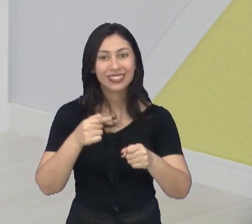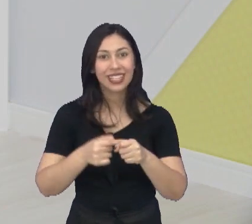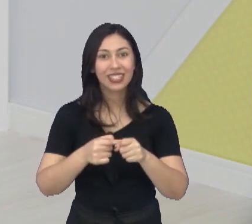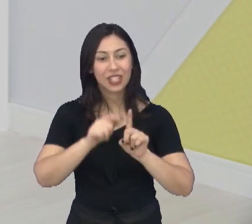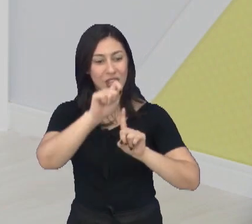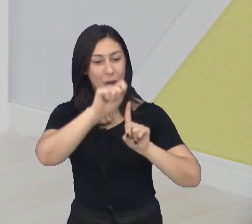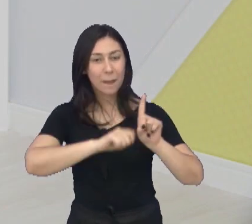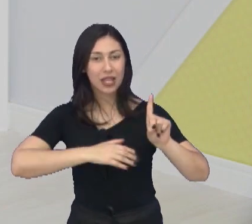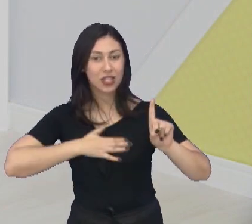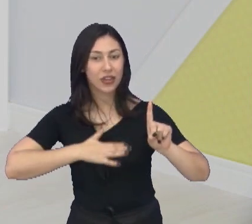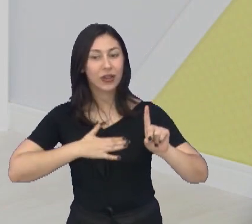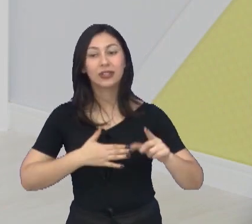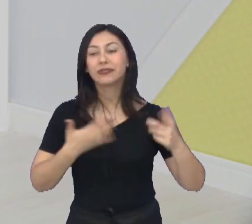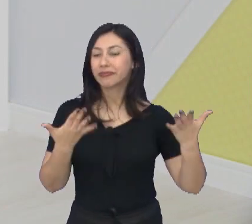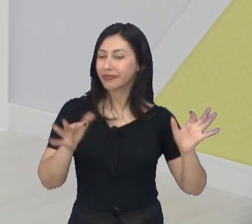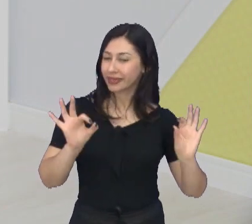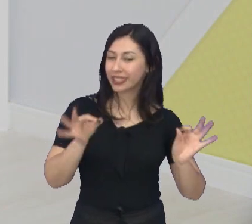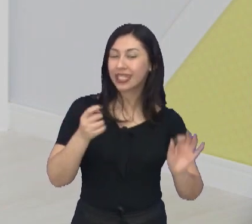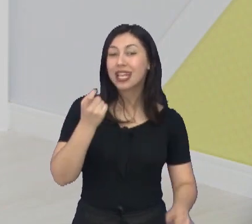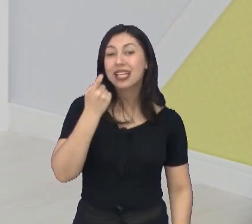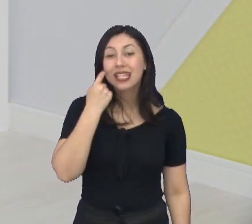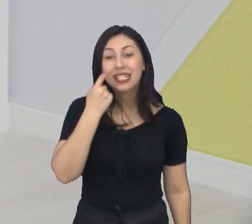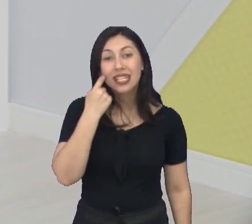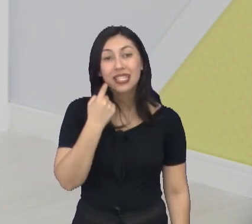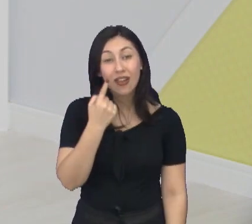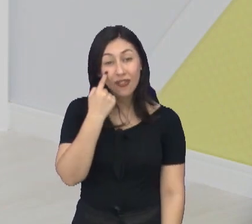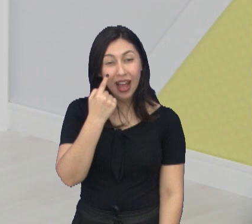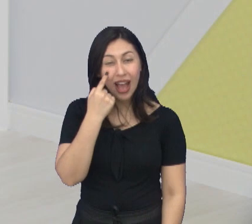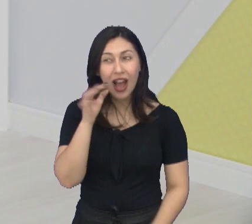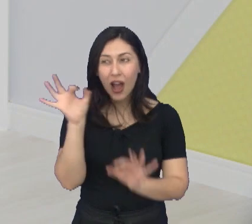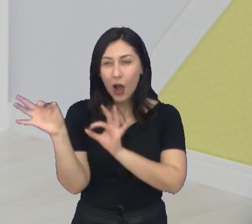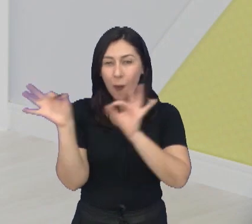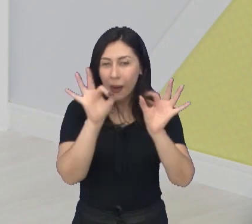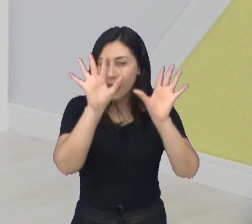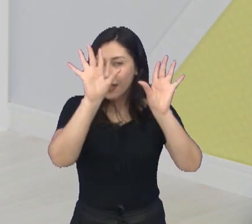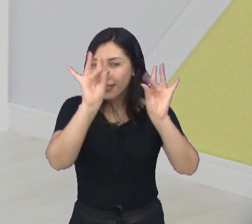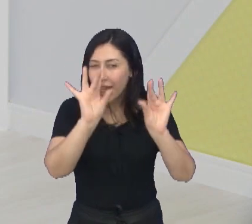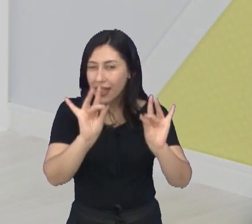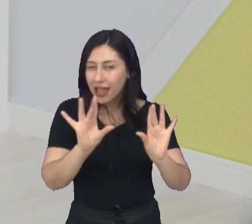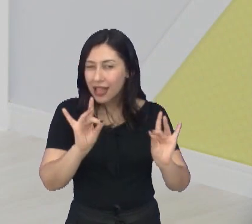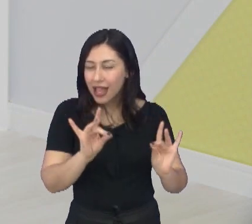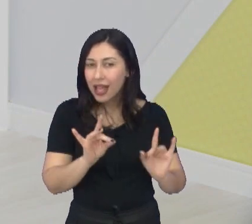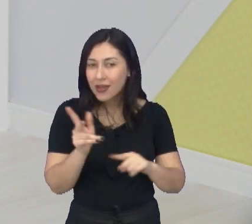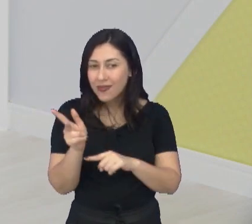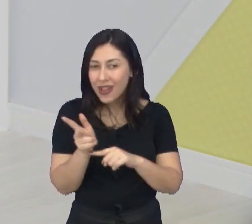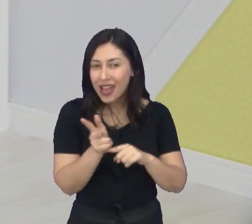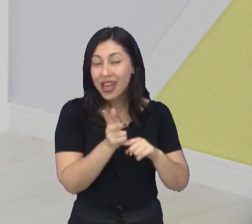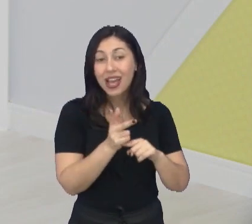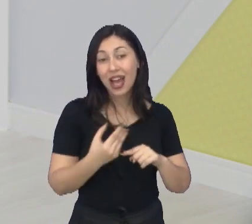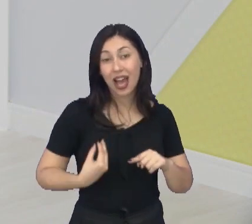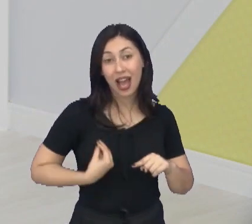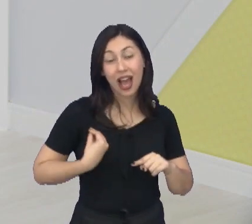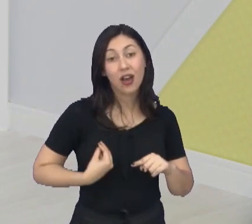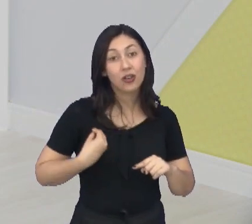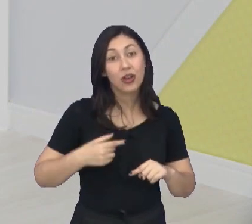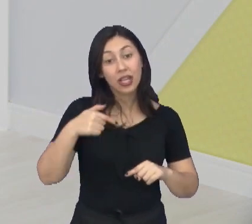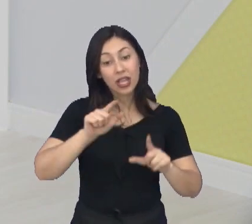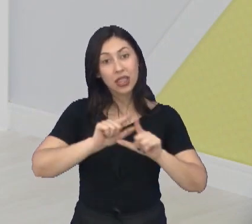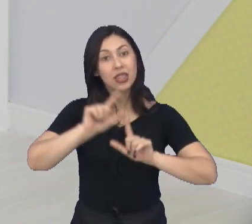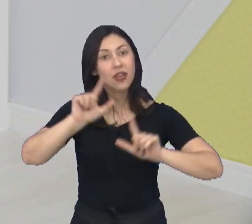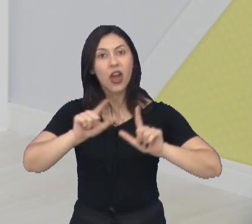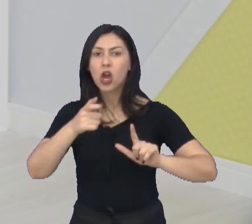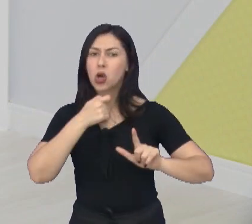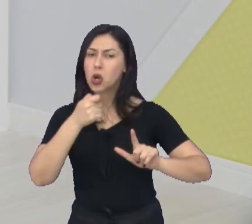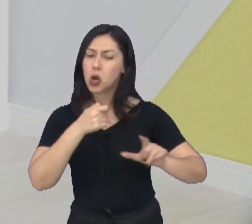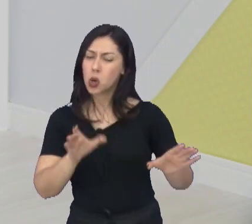mês aí de agosto. E claro, nessa sexta-feira você vai curtir todos os detalhes, transmissão ao vivo aqui pela TV Câmara com toda a equipe de